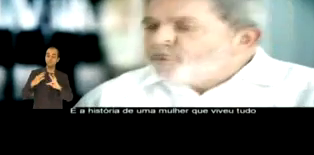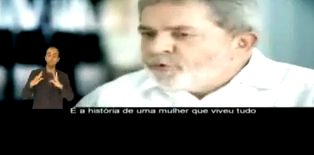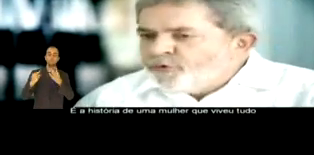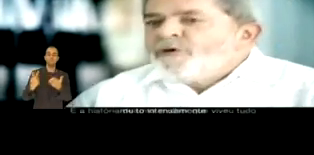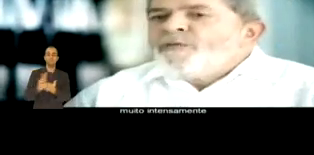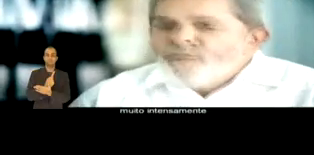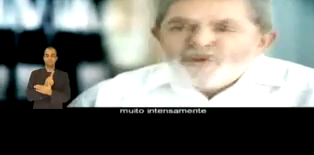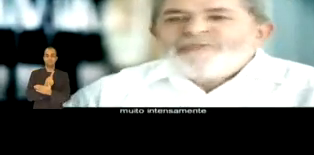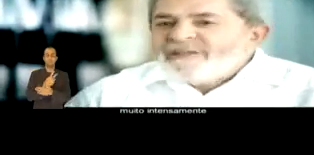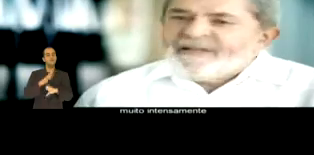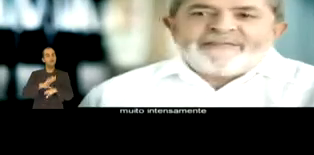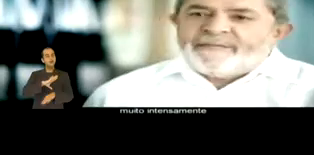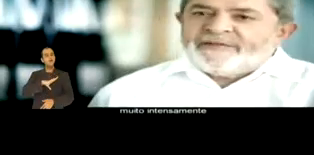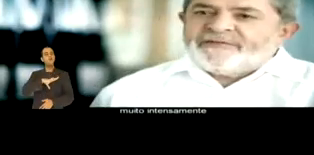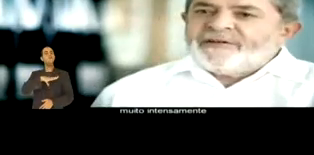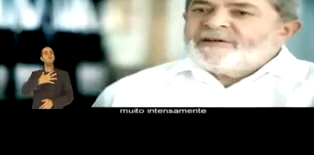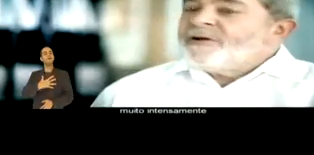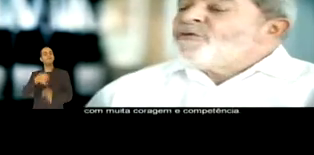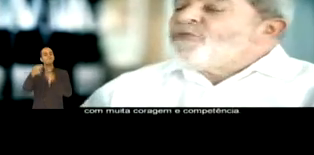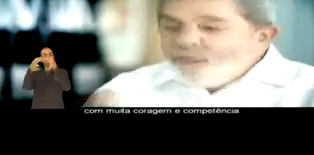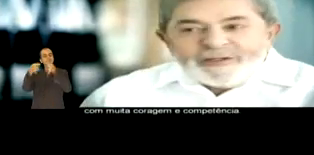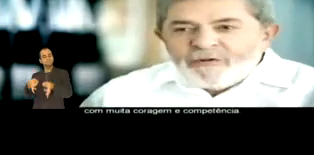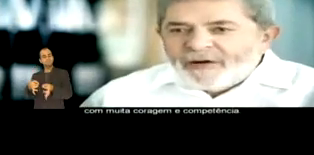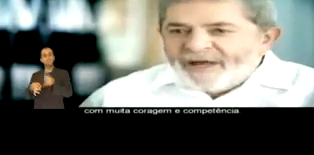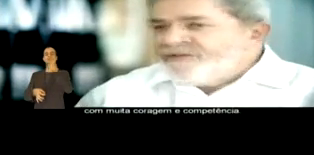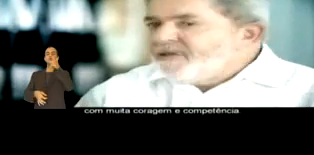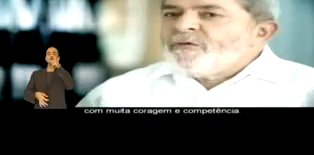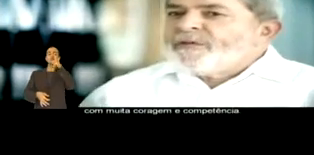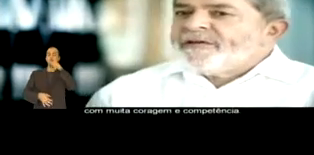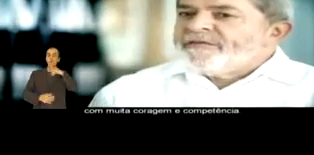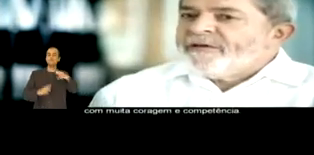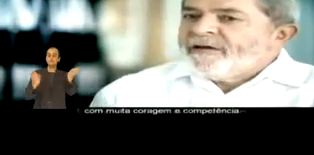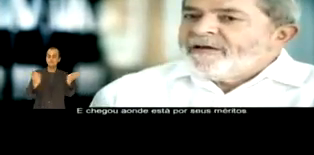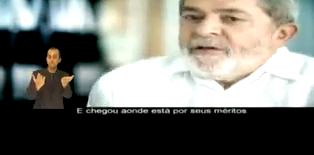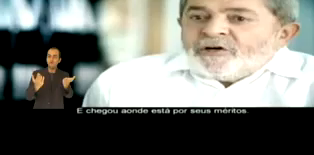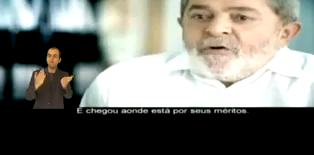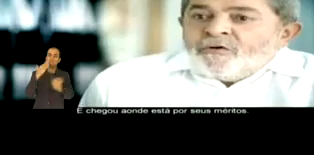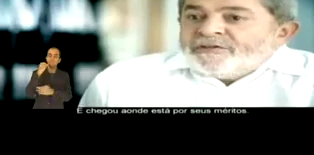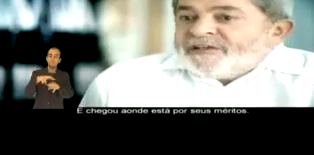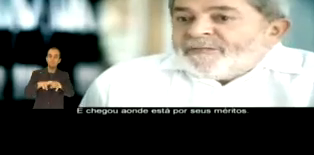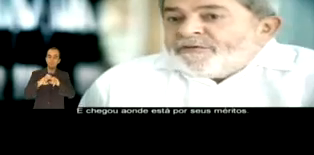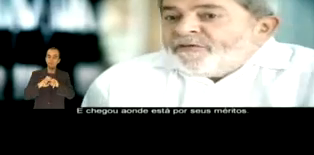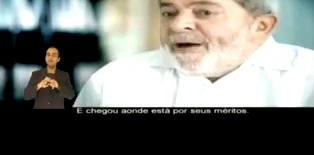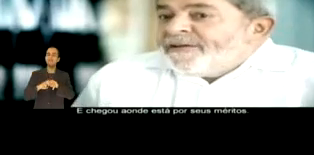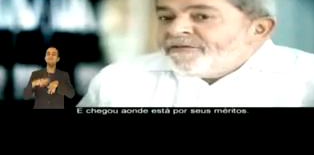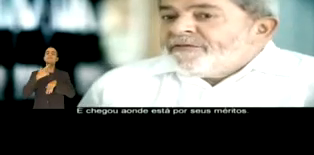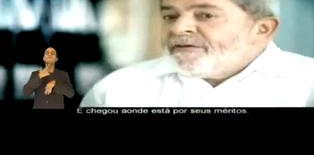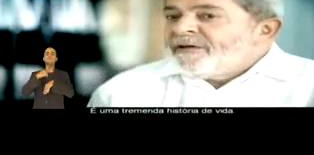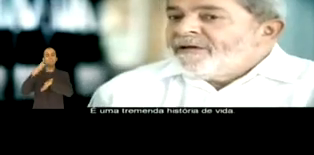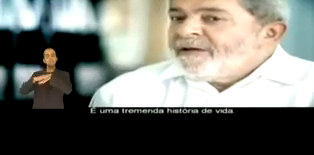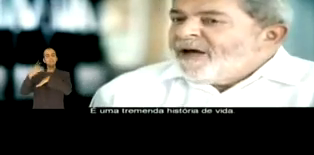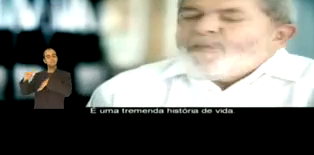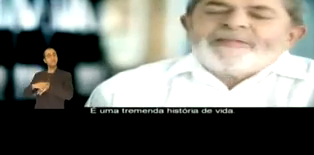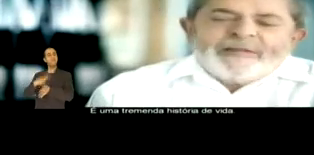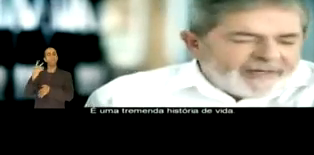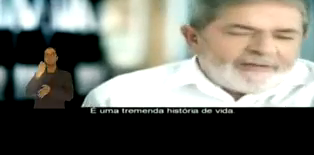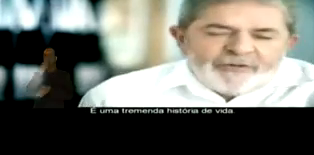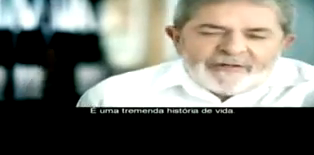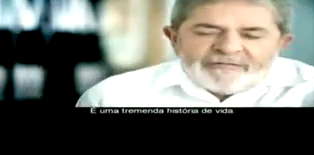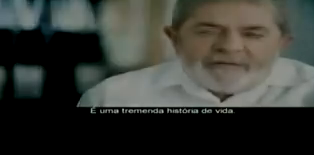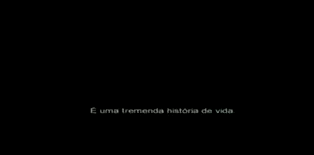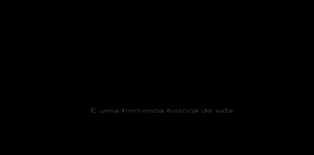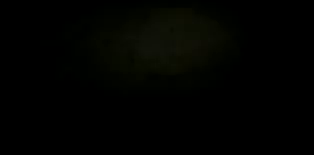viveu tudo muito intensamente, com muita coragem e competência. E chegou onde está por seus méritos. É uma